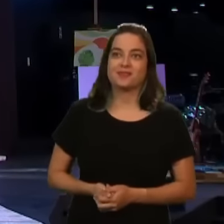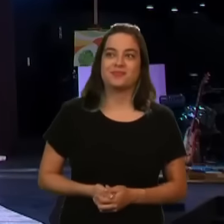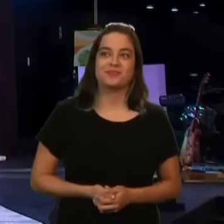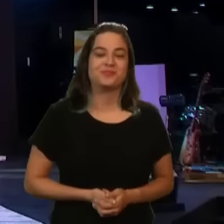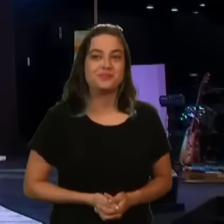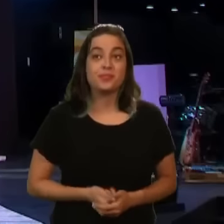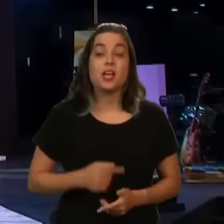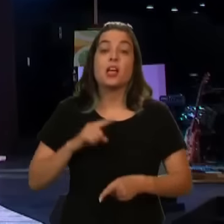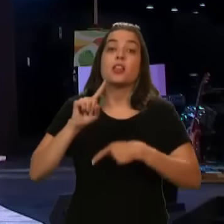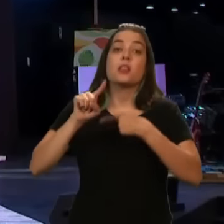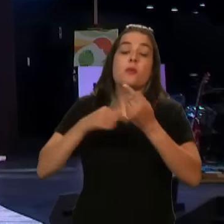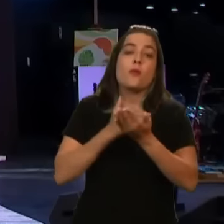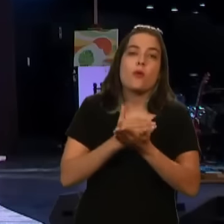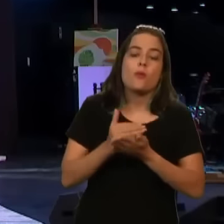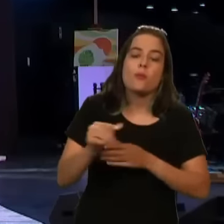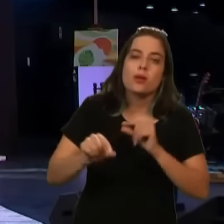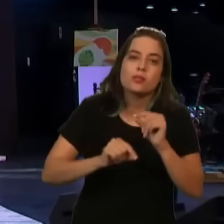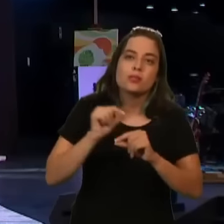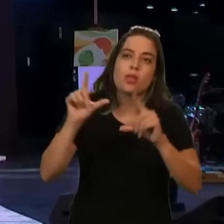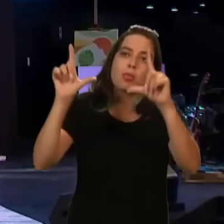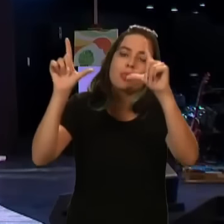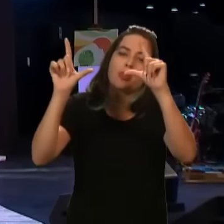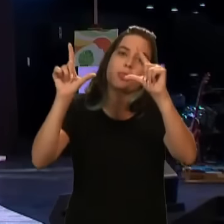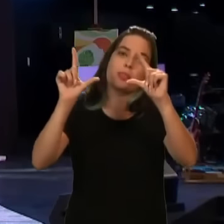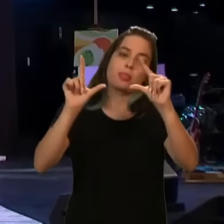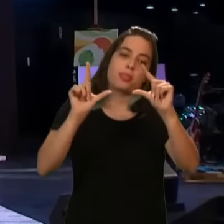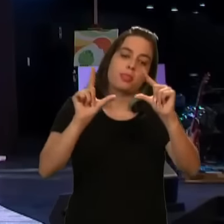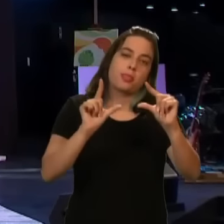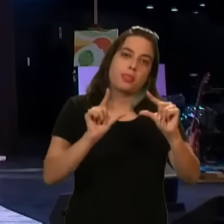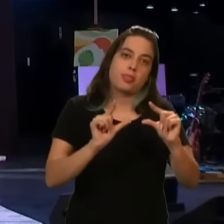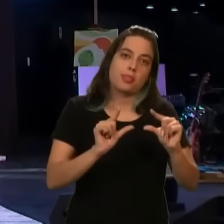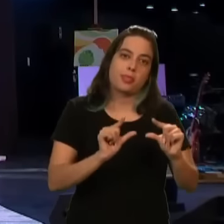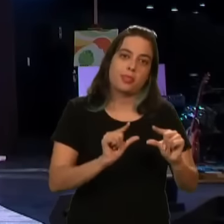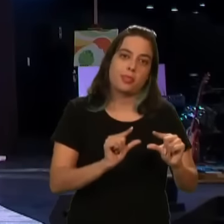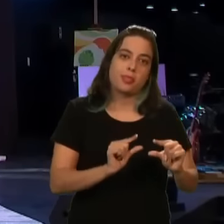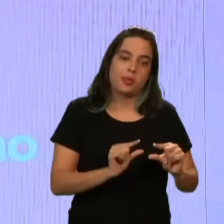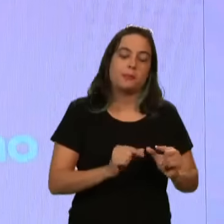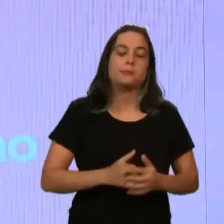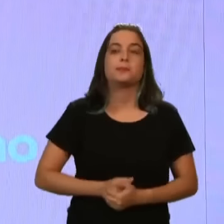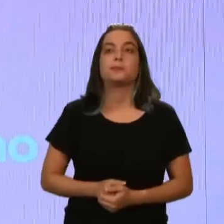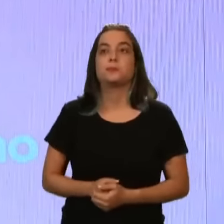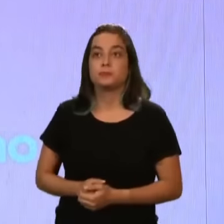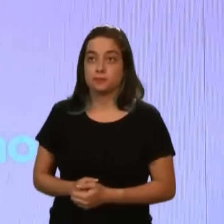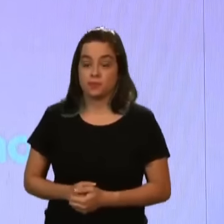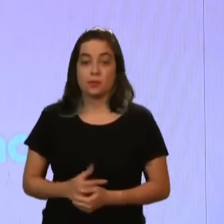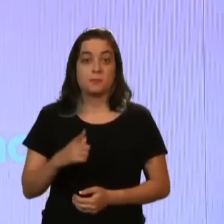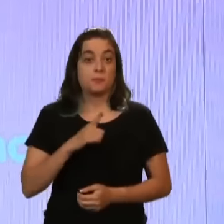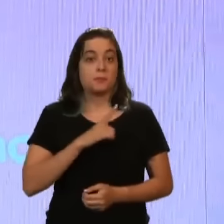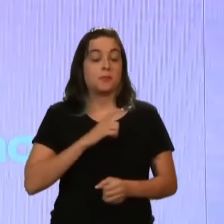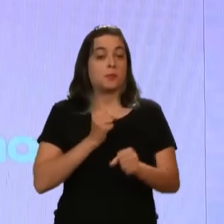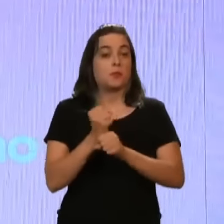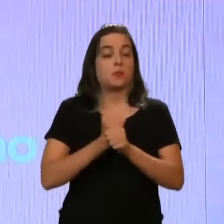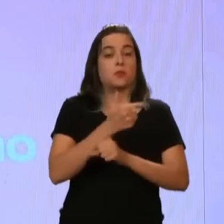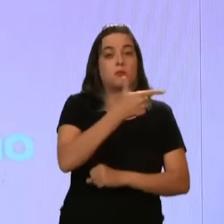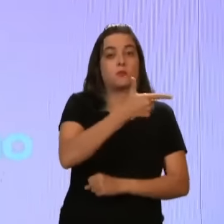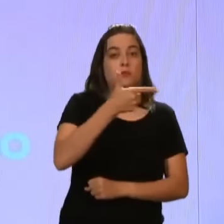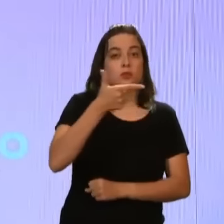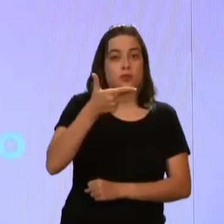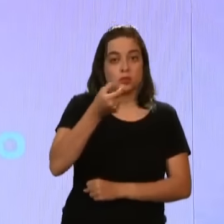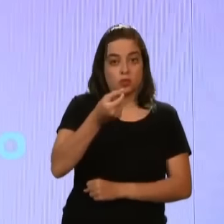uma desaceleração muito grande. Veja agora um estudo, né, que foi feito em 2022 com um